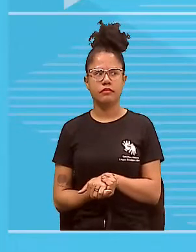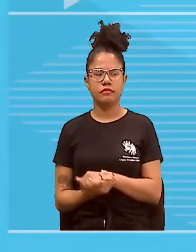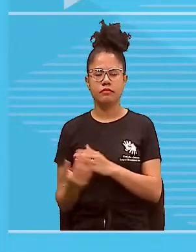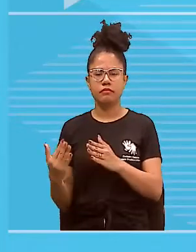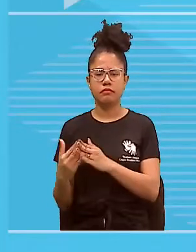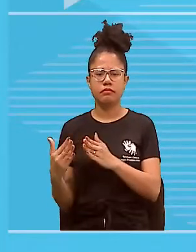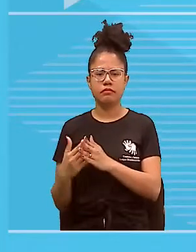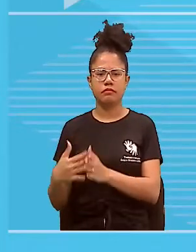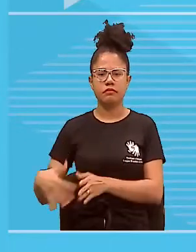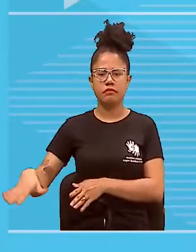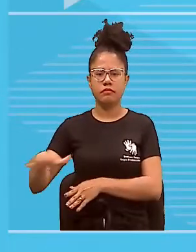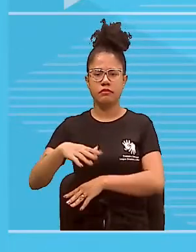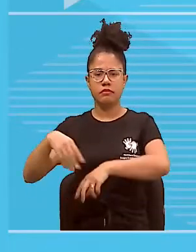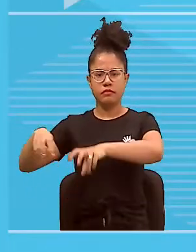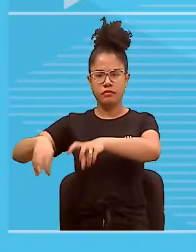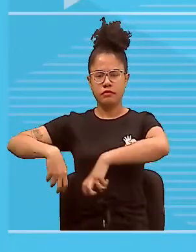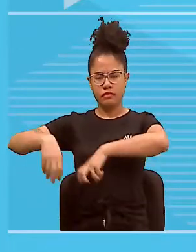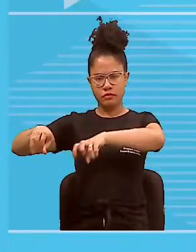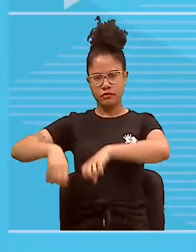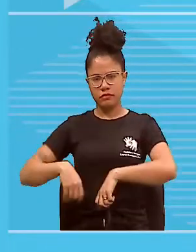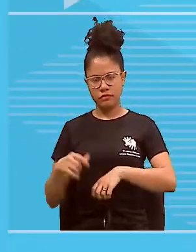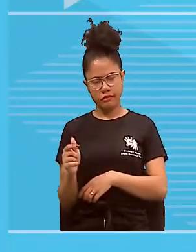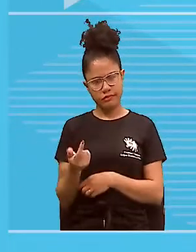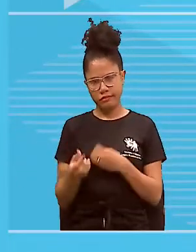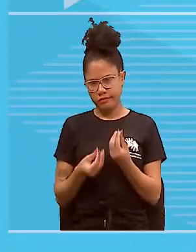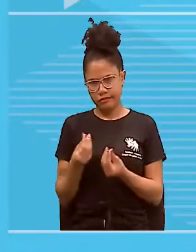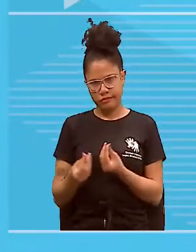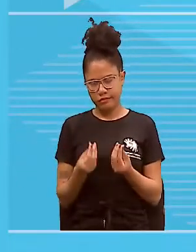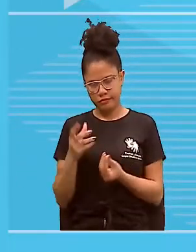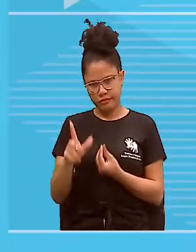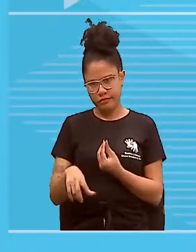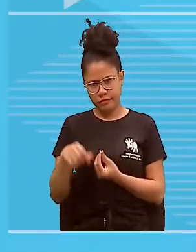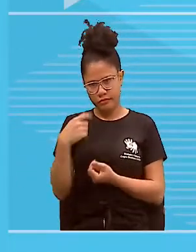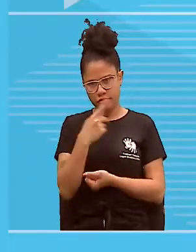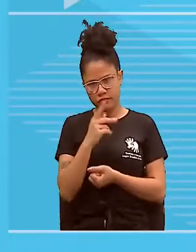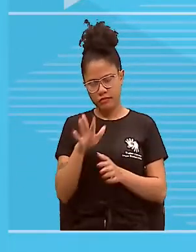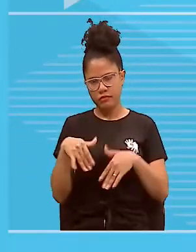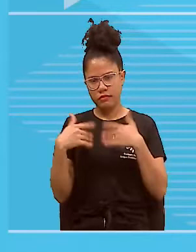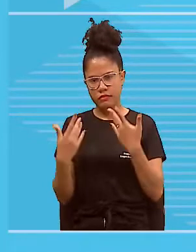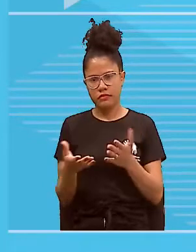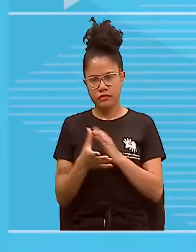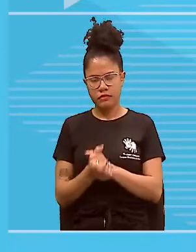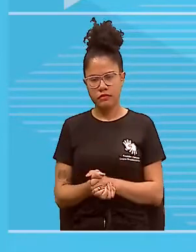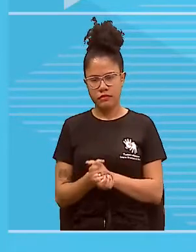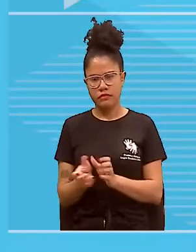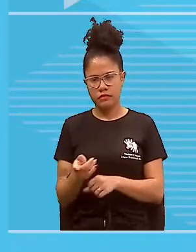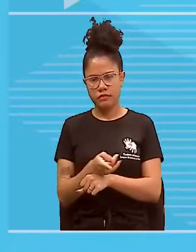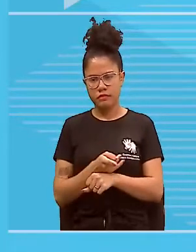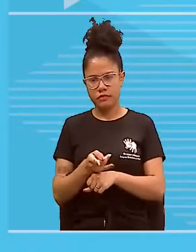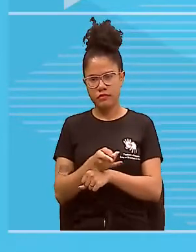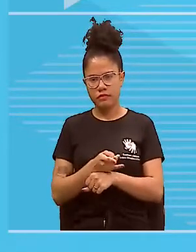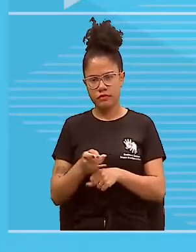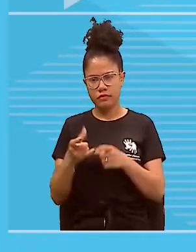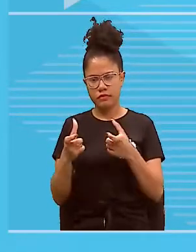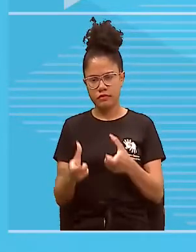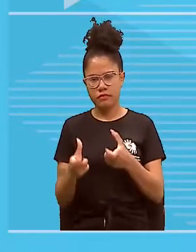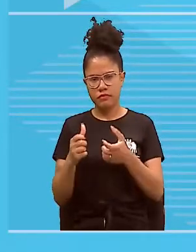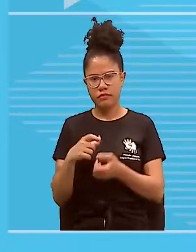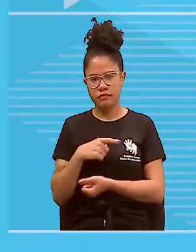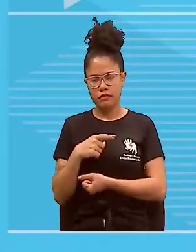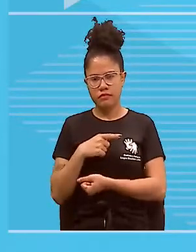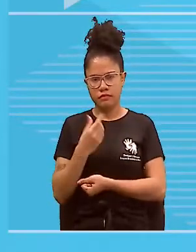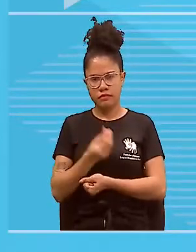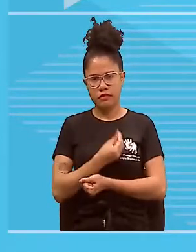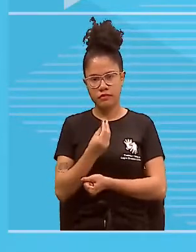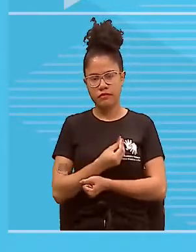propriedade não tem como a única alternativa para essa família ou procurar uma área para sobreviver ou